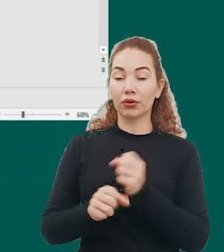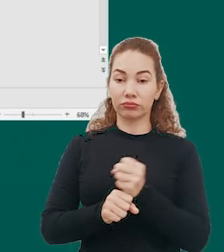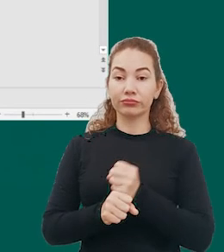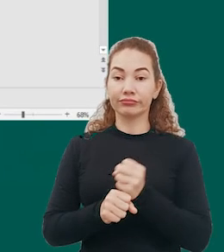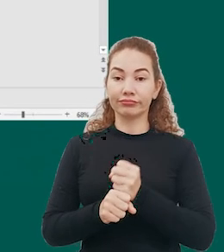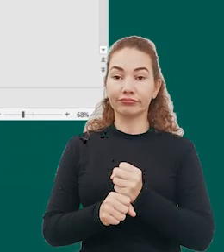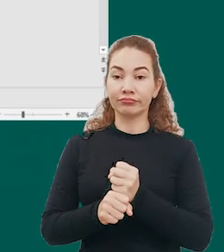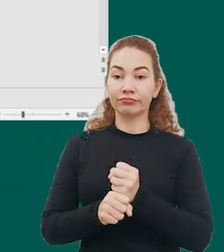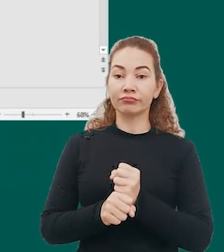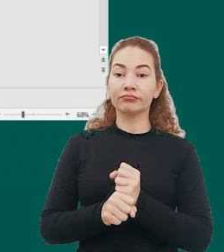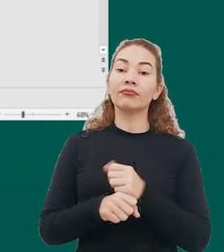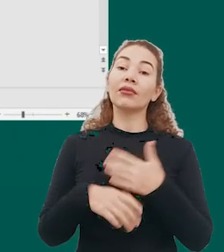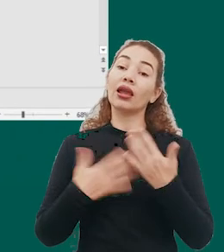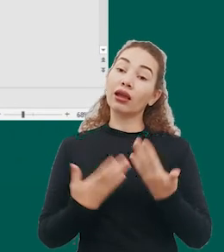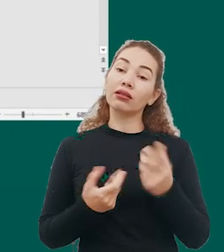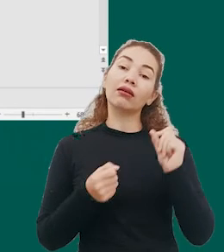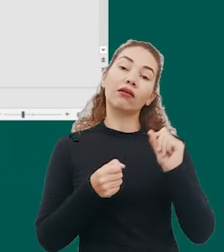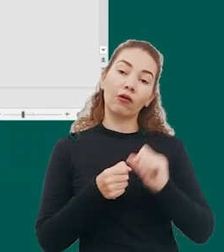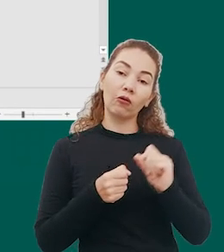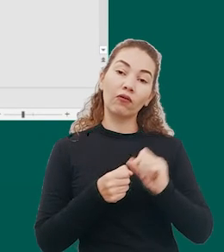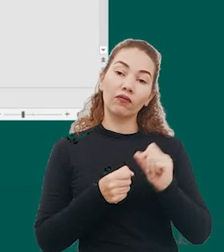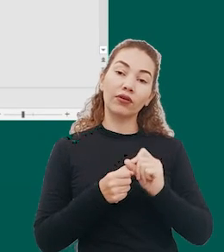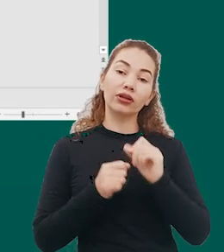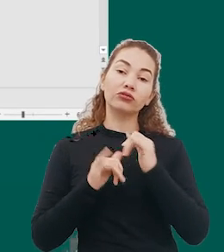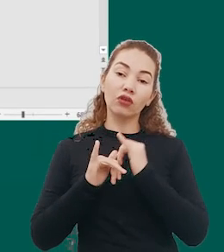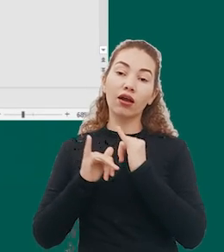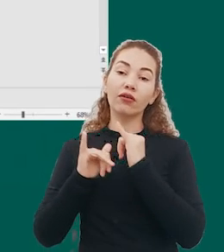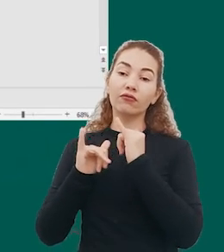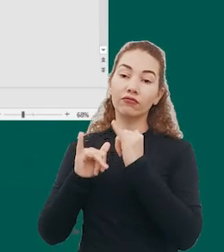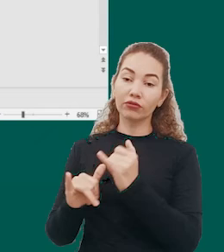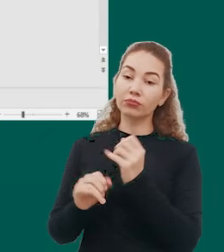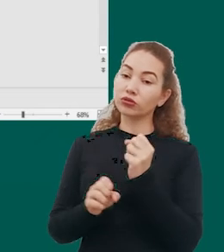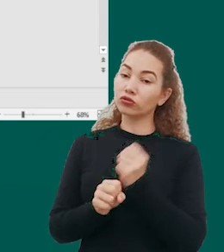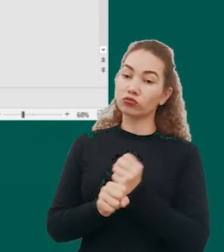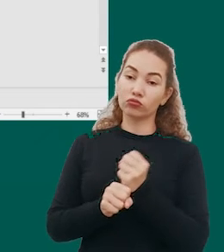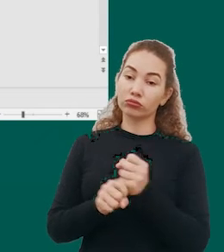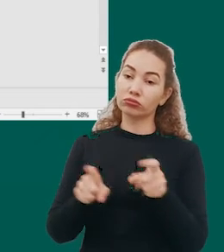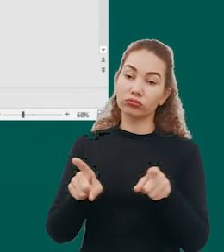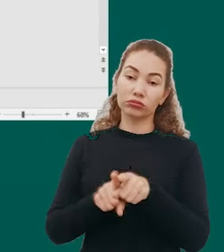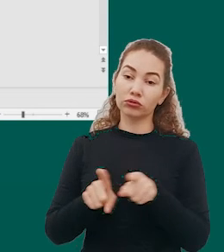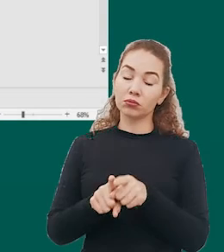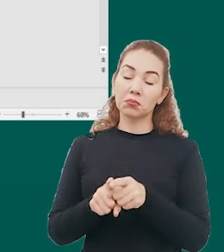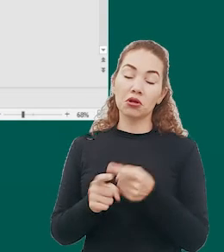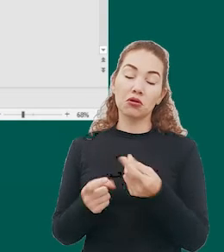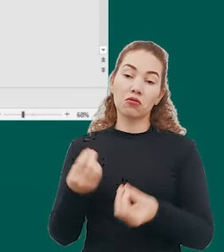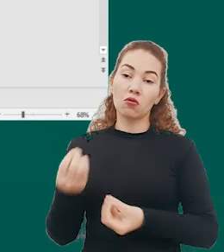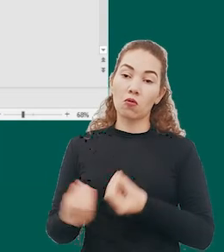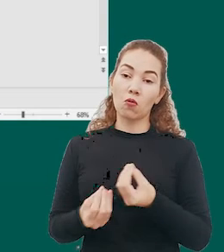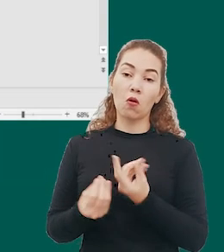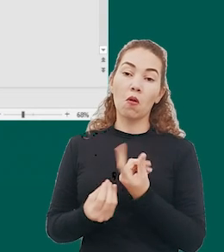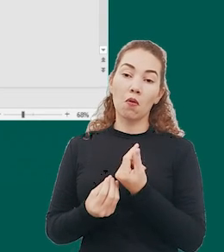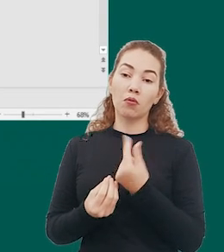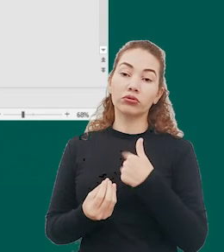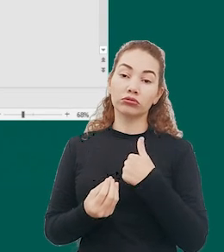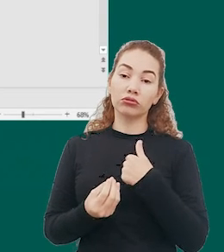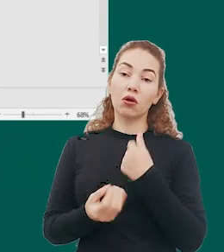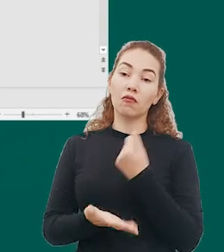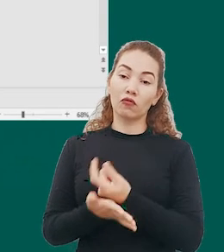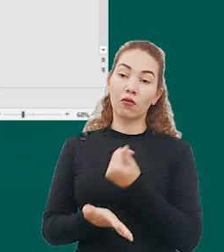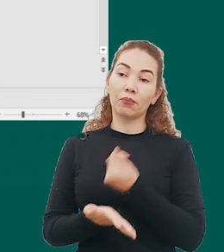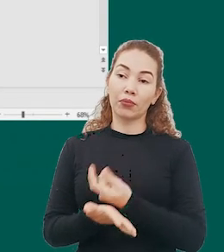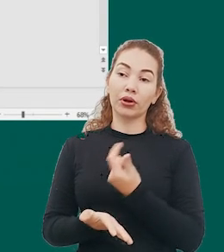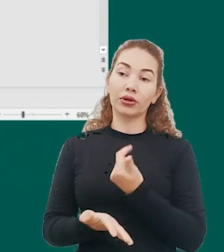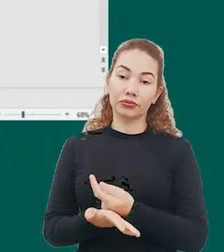certo? E daí vou estar fazendo a informação anualmente também, conforme os valores que eu vou pagando